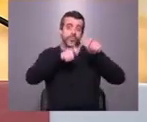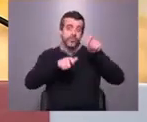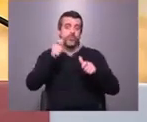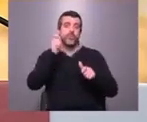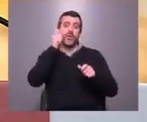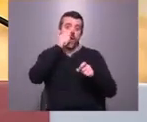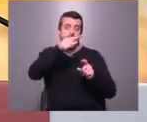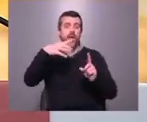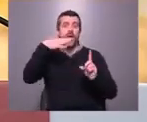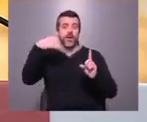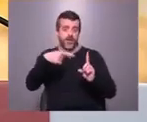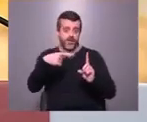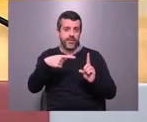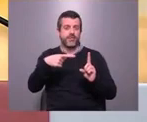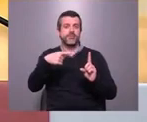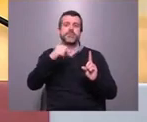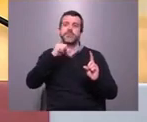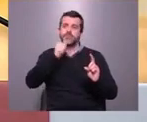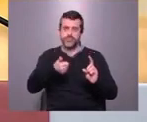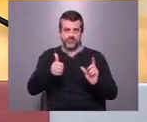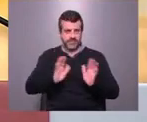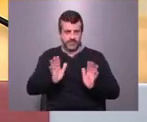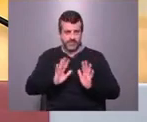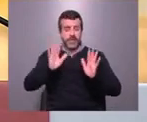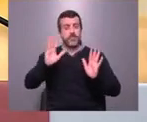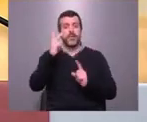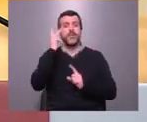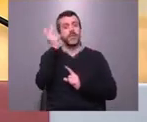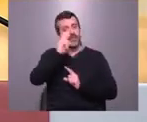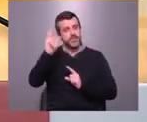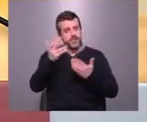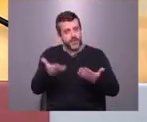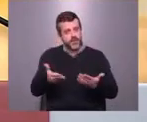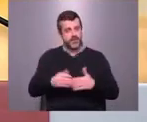nele não pereça, mas tenha a vida eterna.